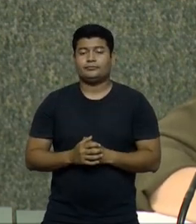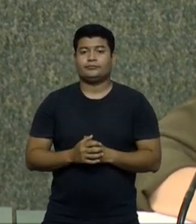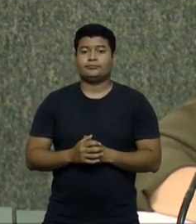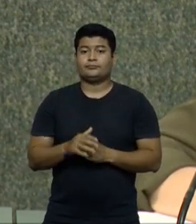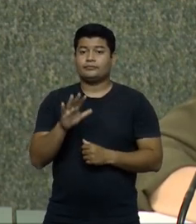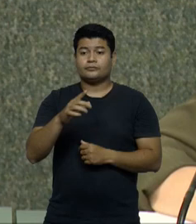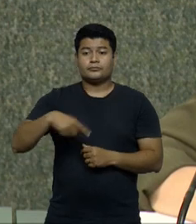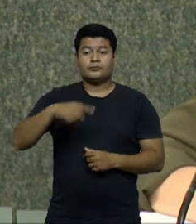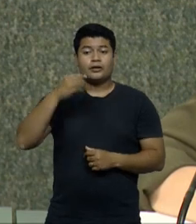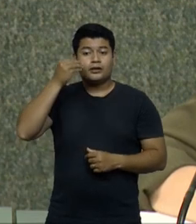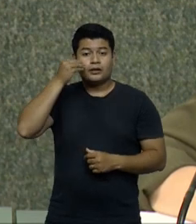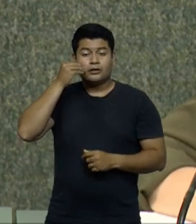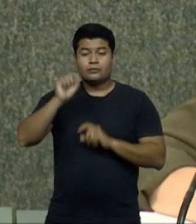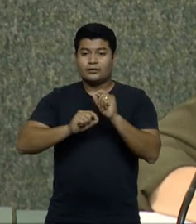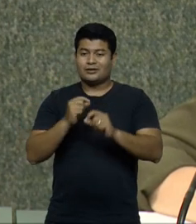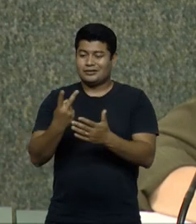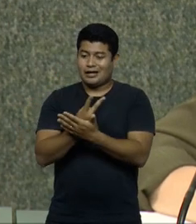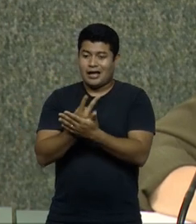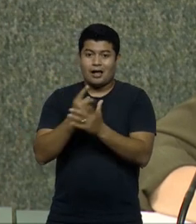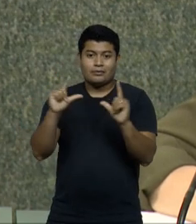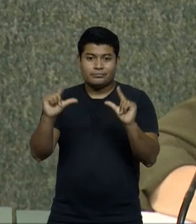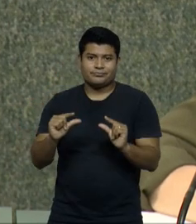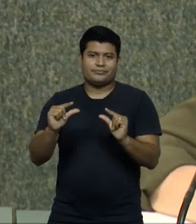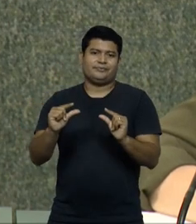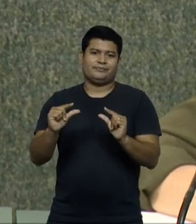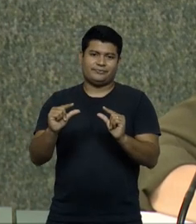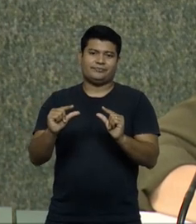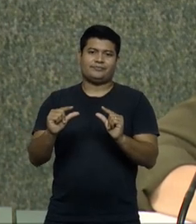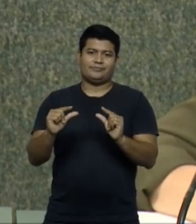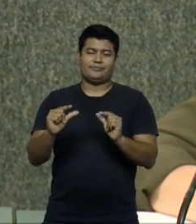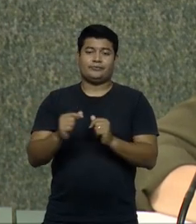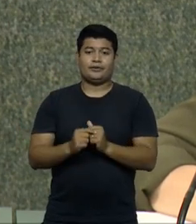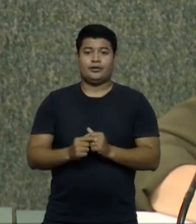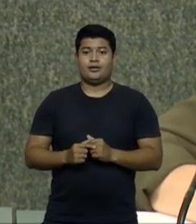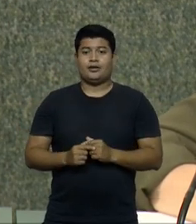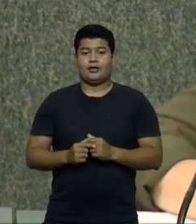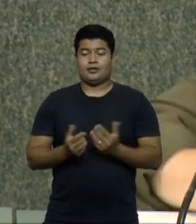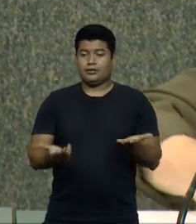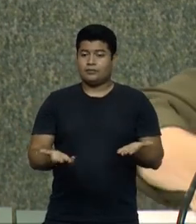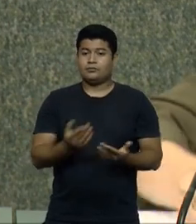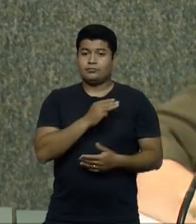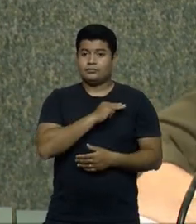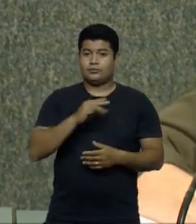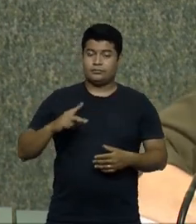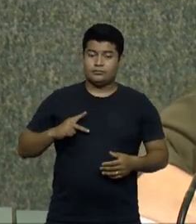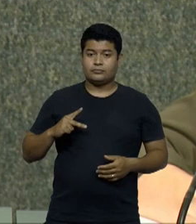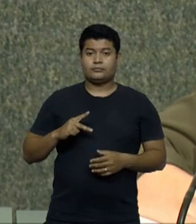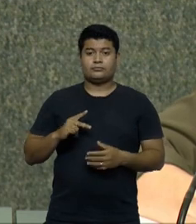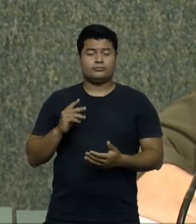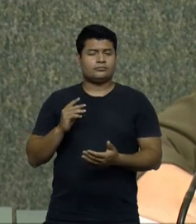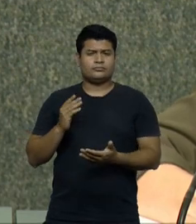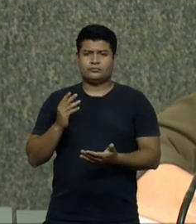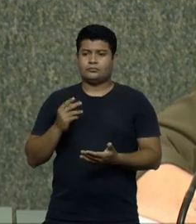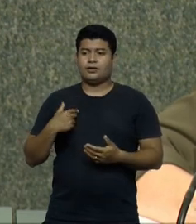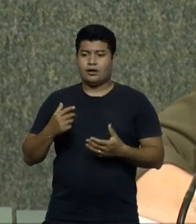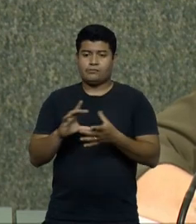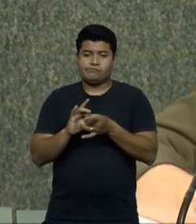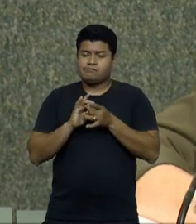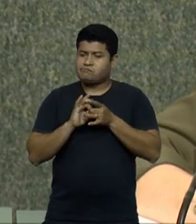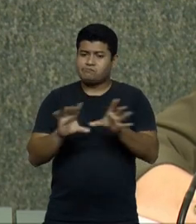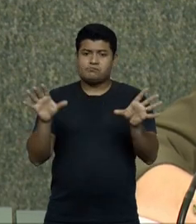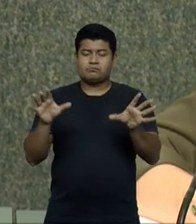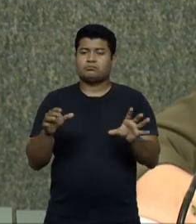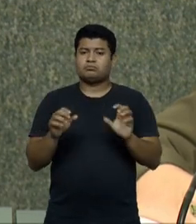tentar errar o menos possível né E para isso Ministério Público também está à inteira disposição né